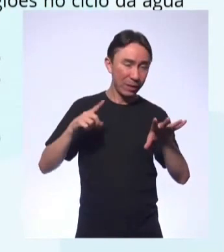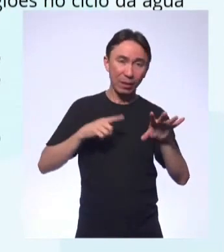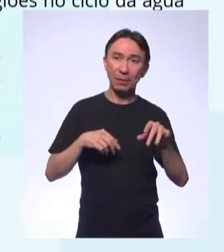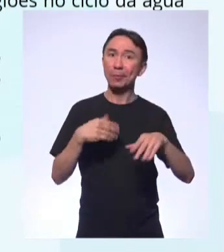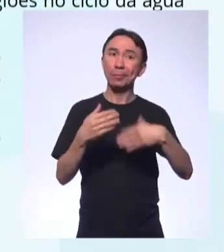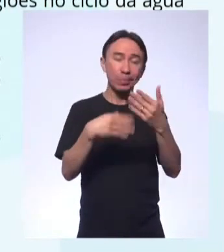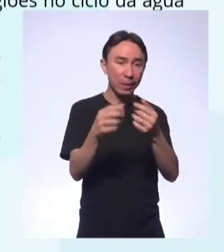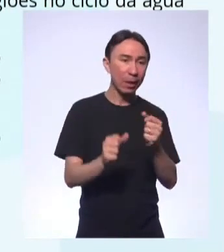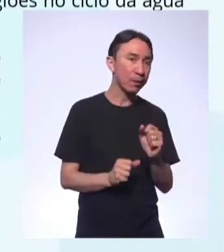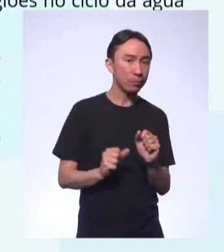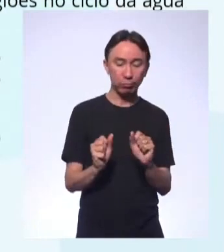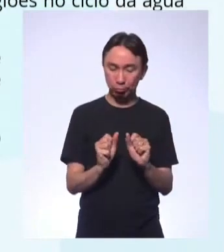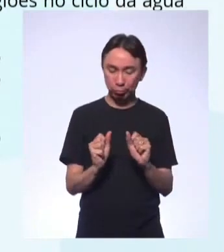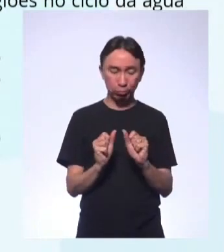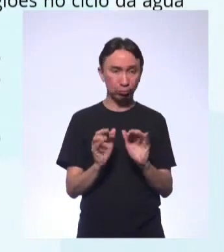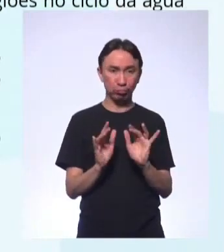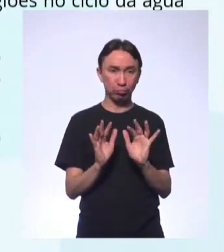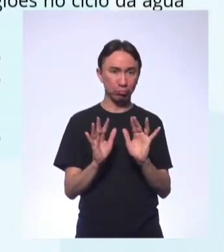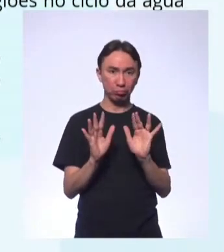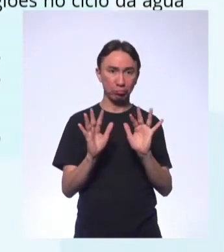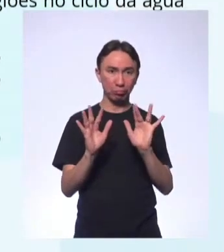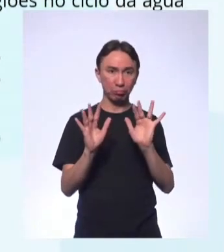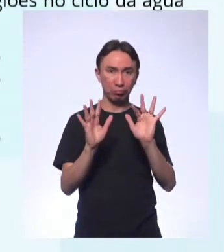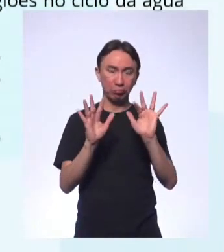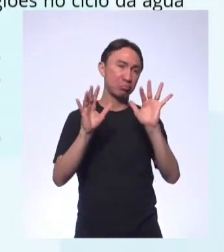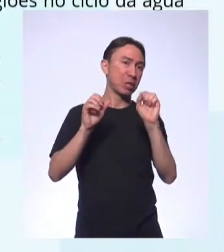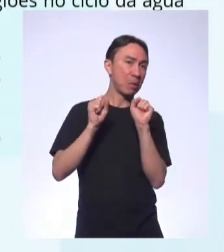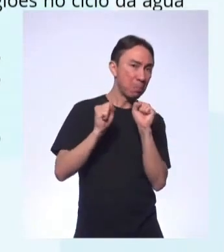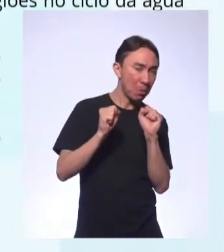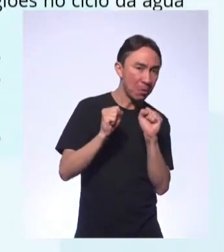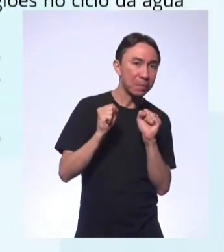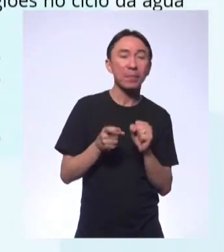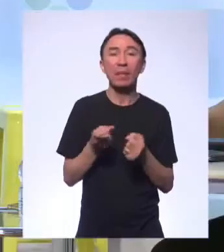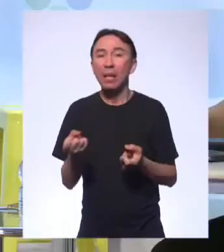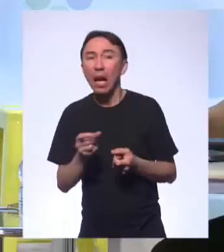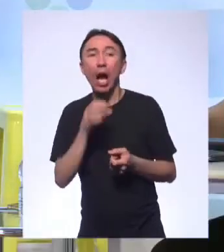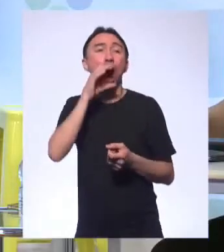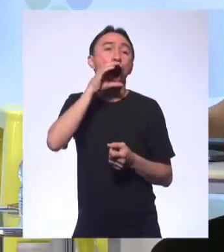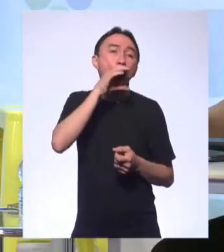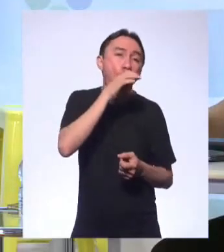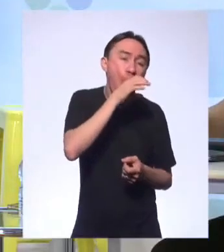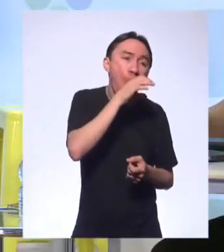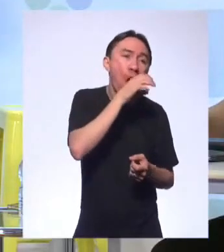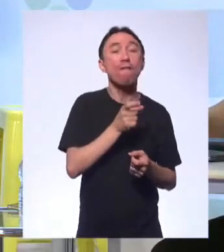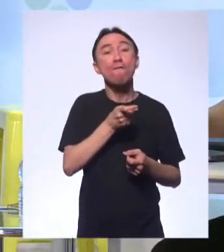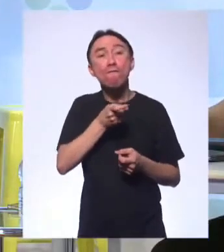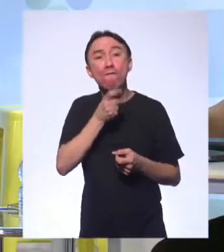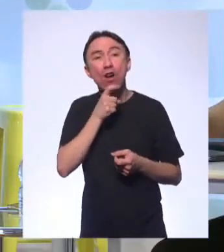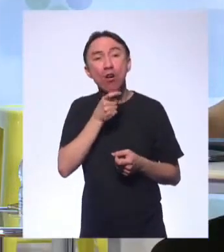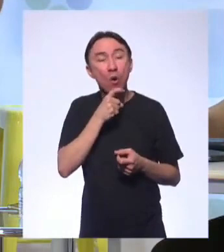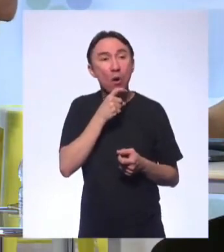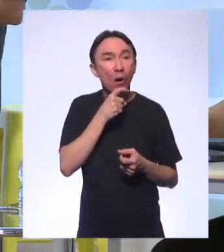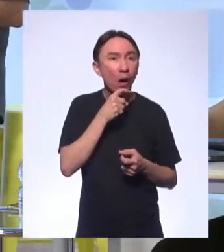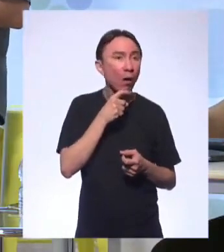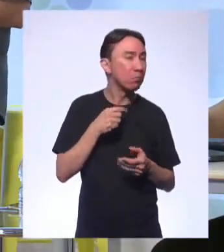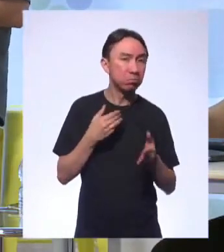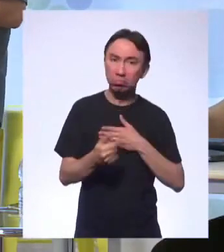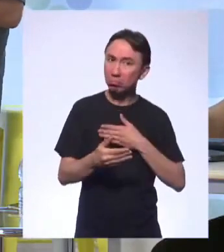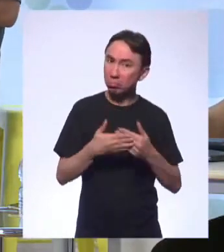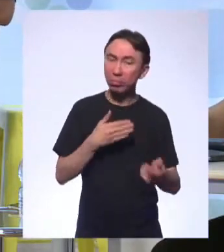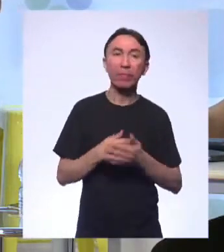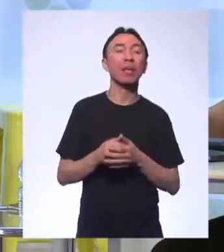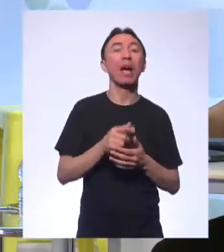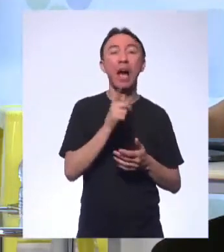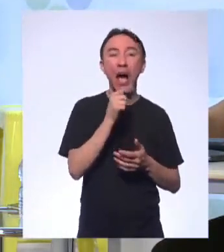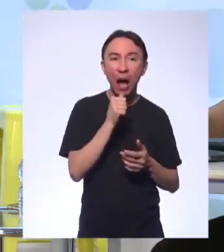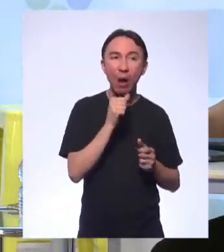temperatura, ok? Pode estar calor, frio, chuva, sol, etc. e tal, essa água ela vai evaporar.